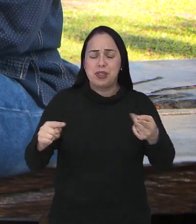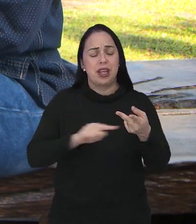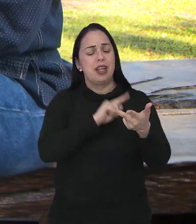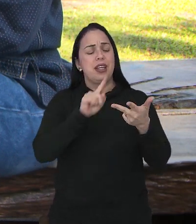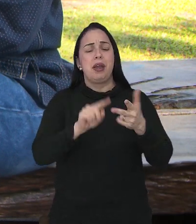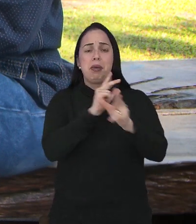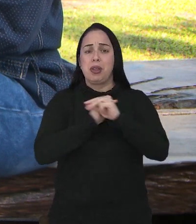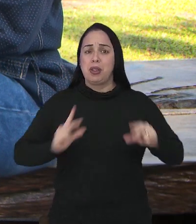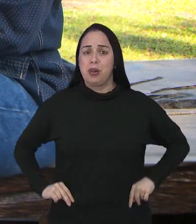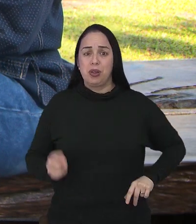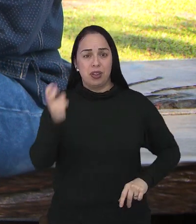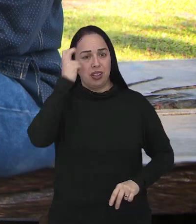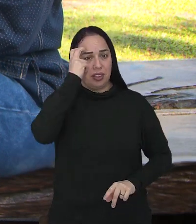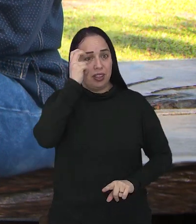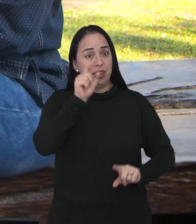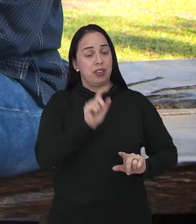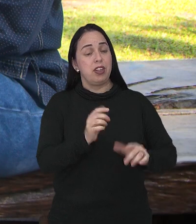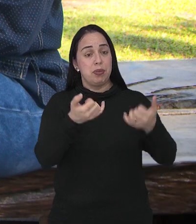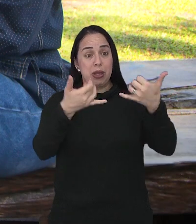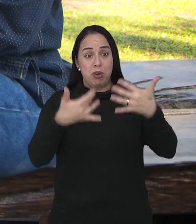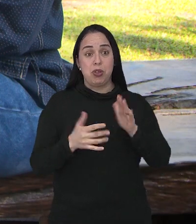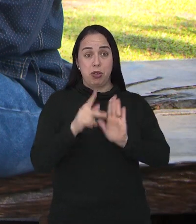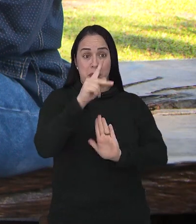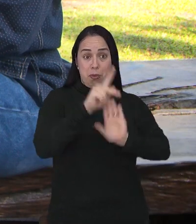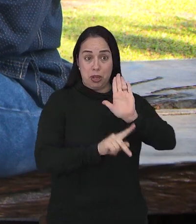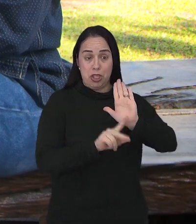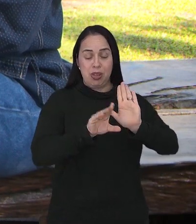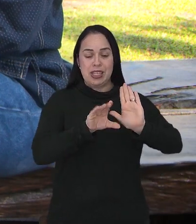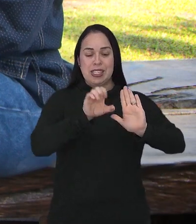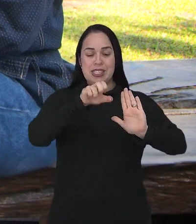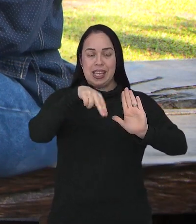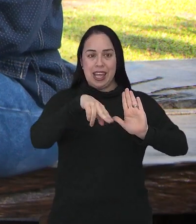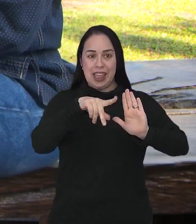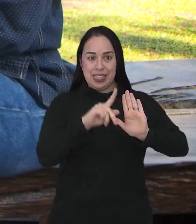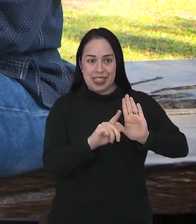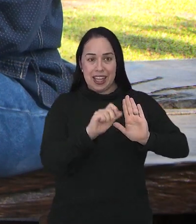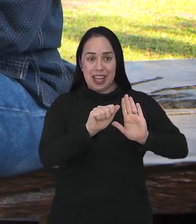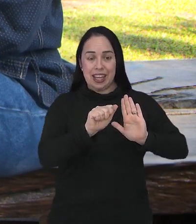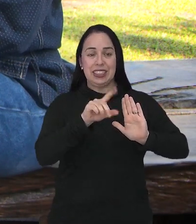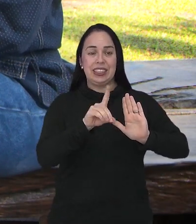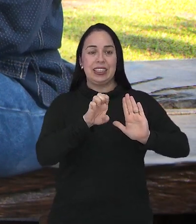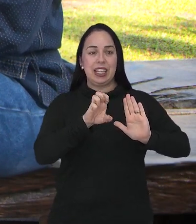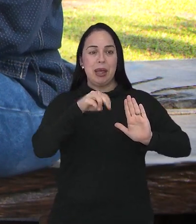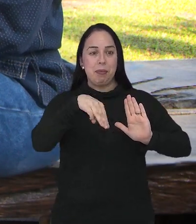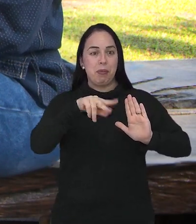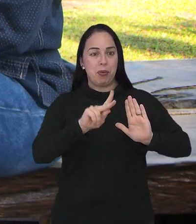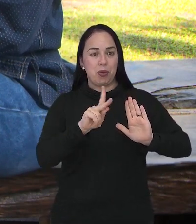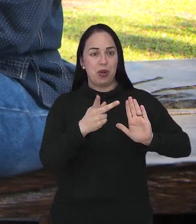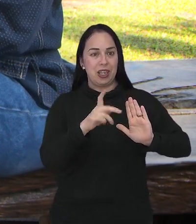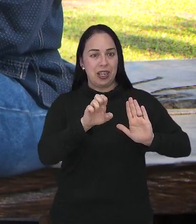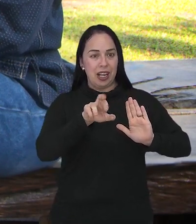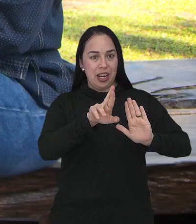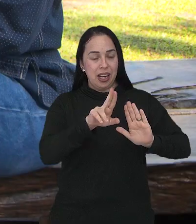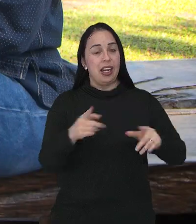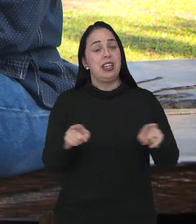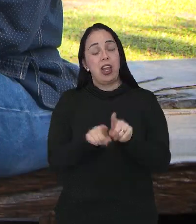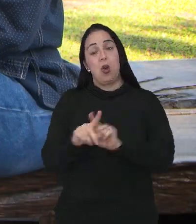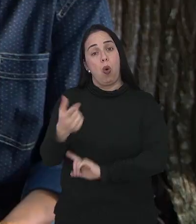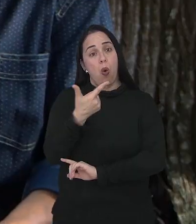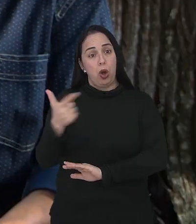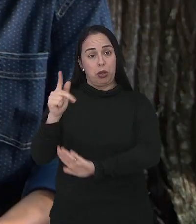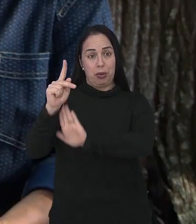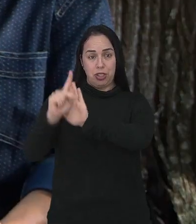de Mulher e tem o seu outro álbum, que é Beba o Novo, que inclusive um clipe foi gravado aqui por perto, né,